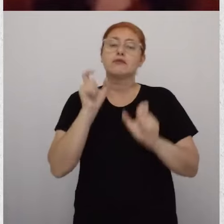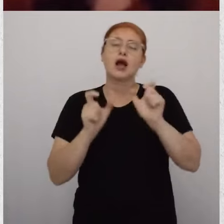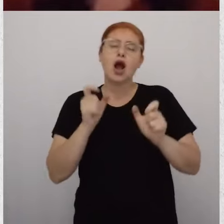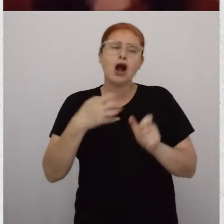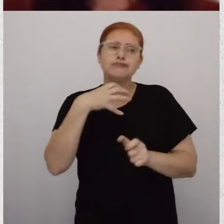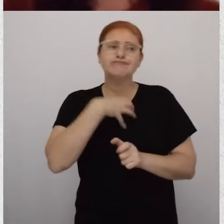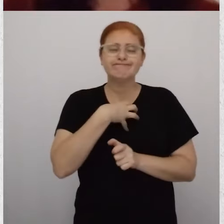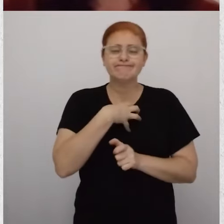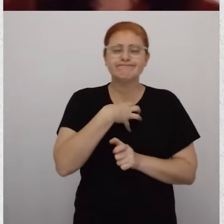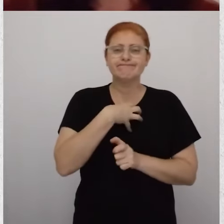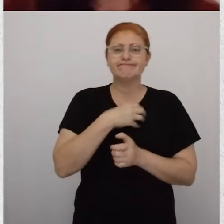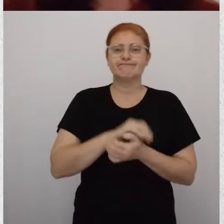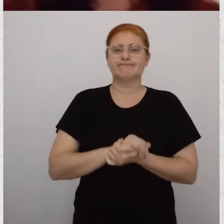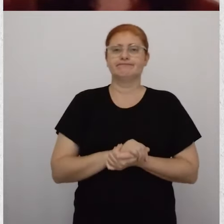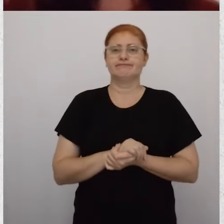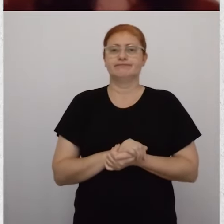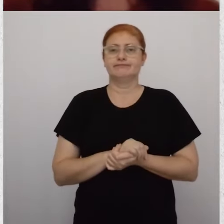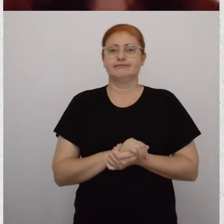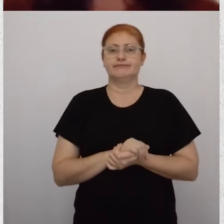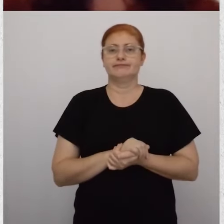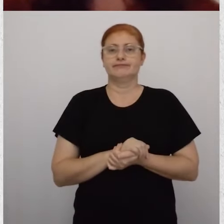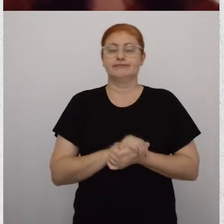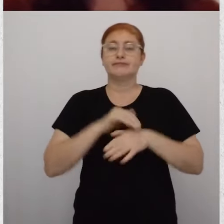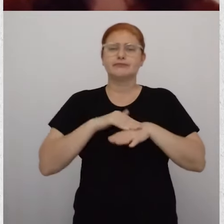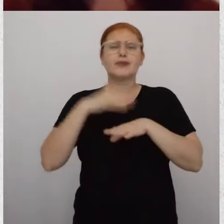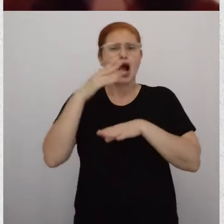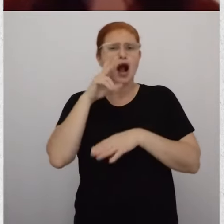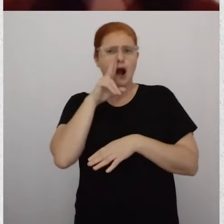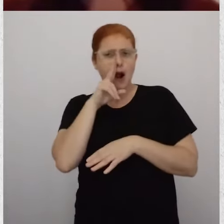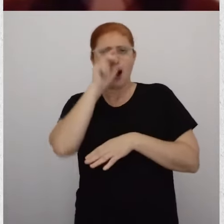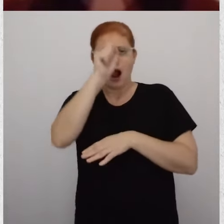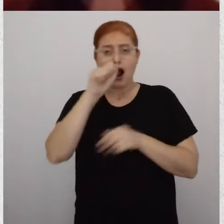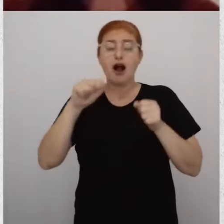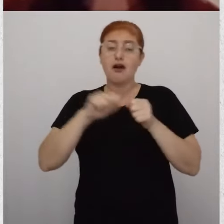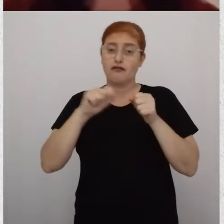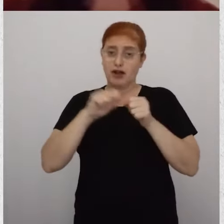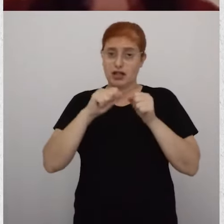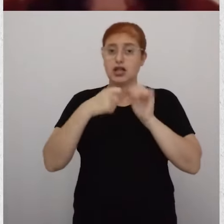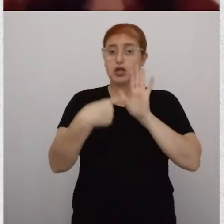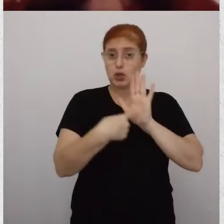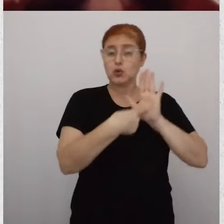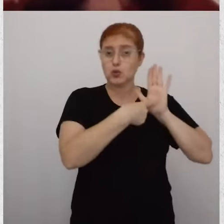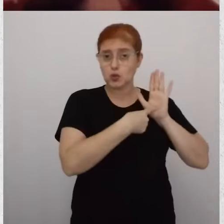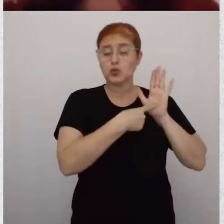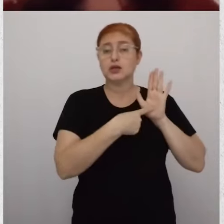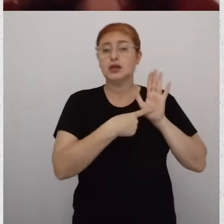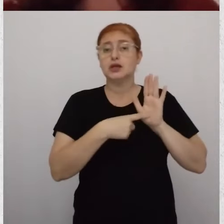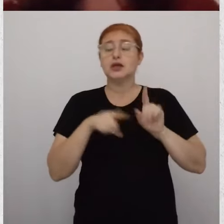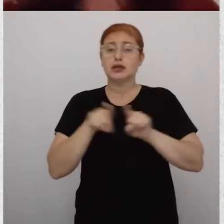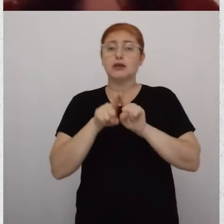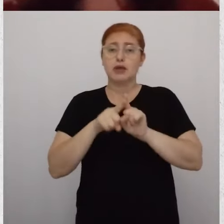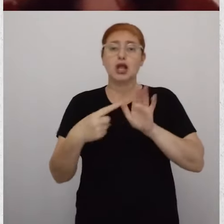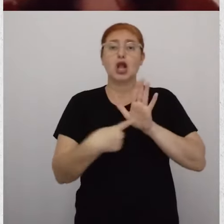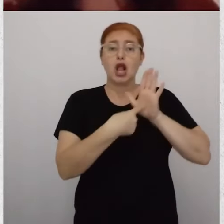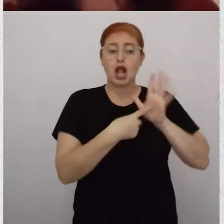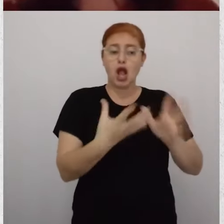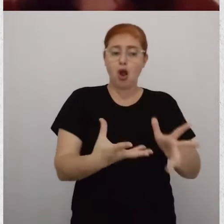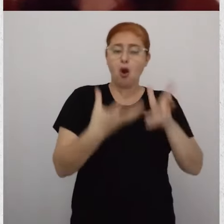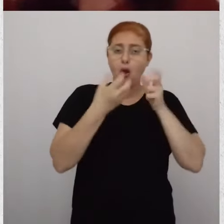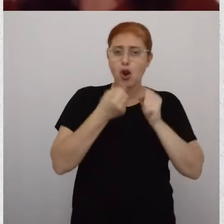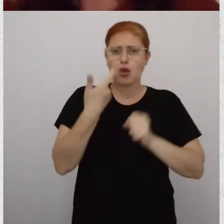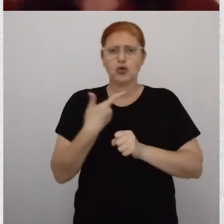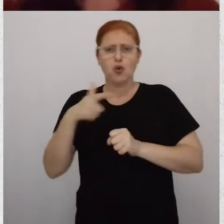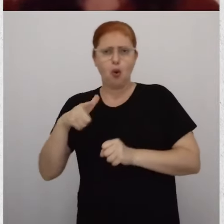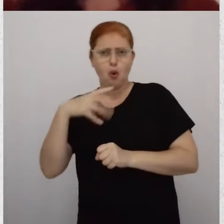se sentem mais fortalecidas para fazer determinadas denúncias e que Sim, essas denúncias são acolhidas de outra forma,